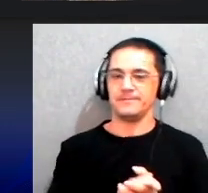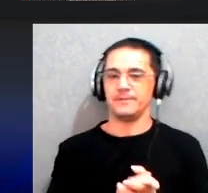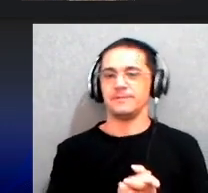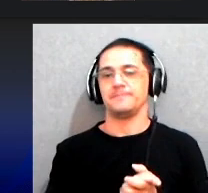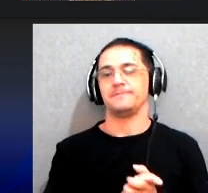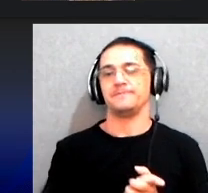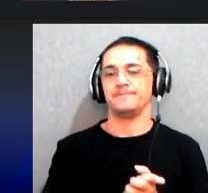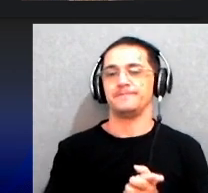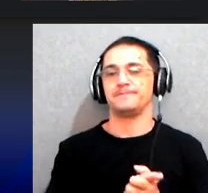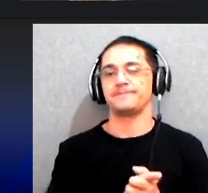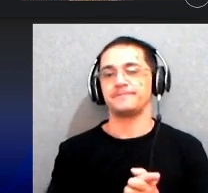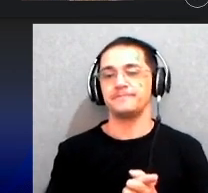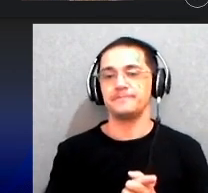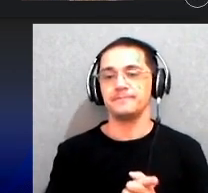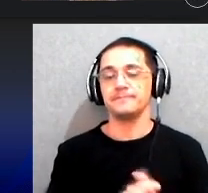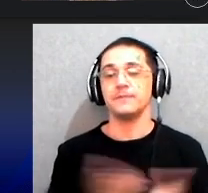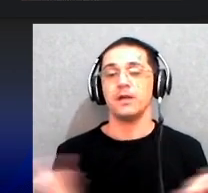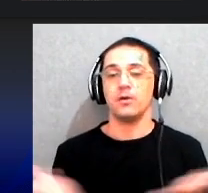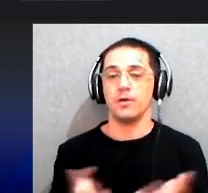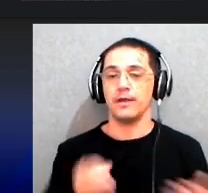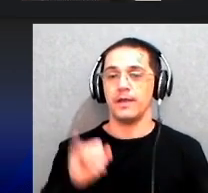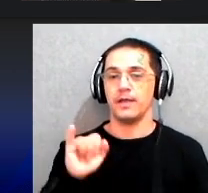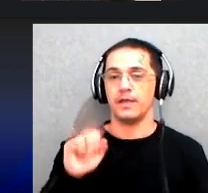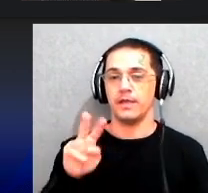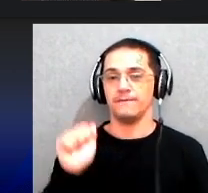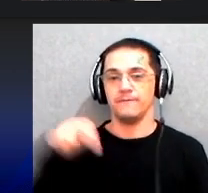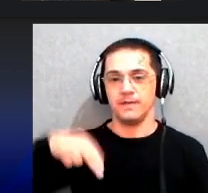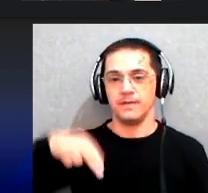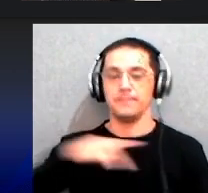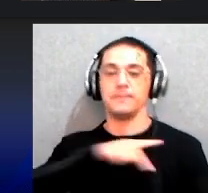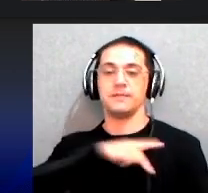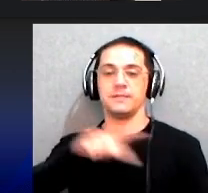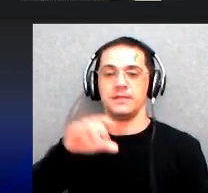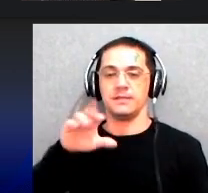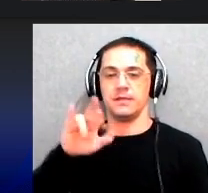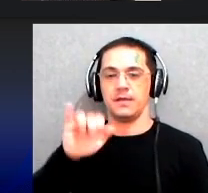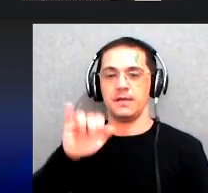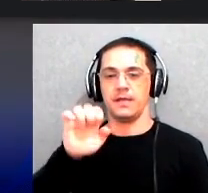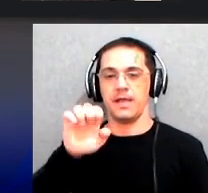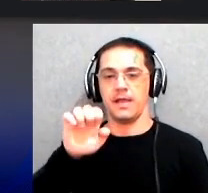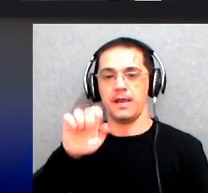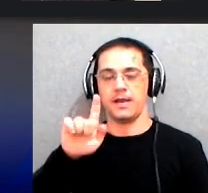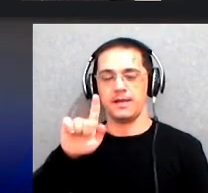Ivan Pareta de Oliveira Júnior. Doutor Ivan, por favor, 10 minutos.